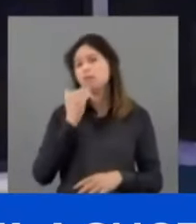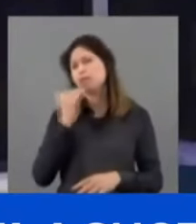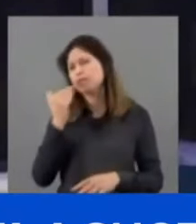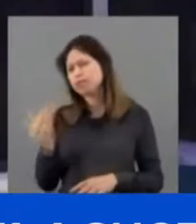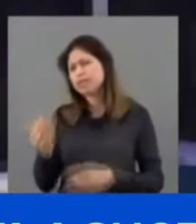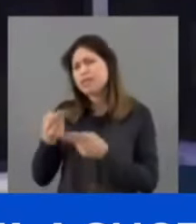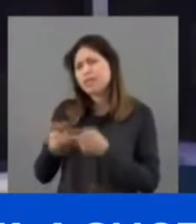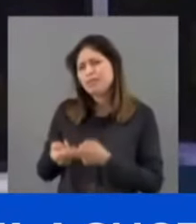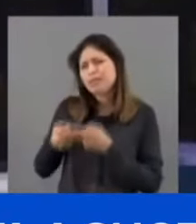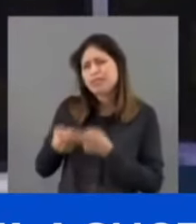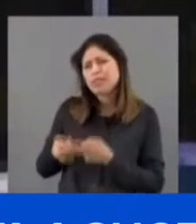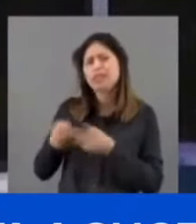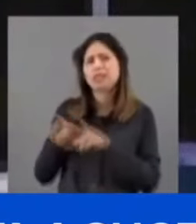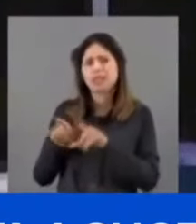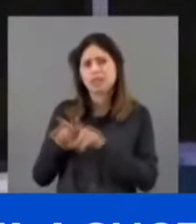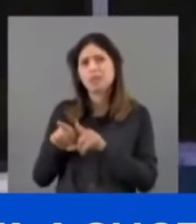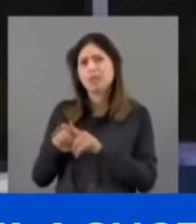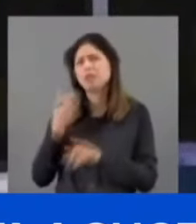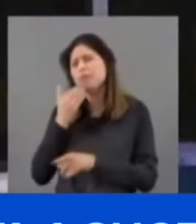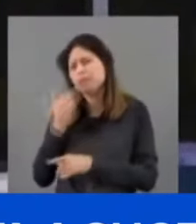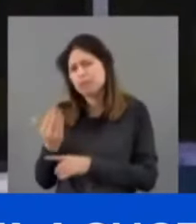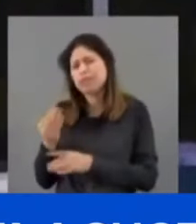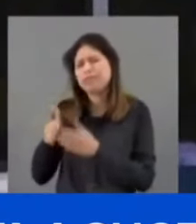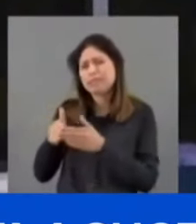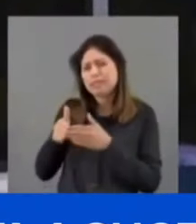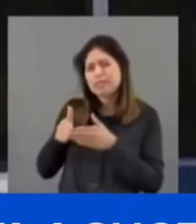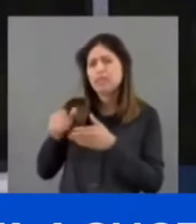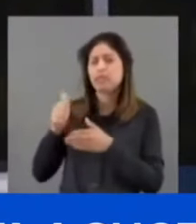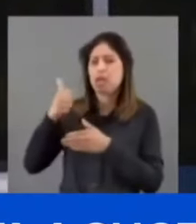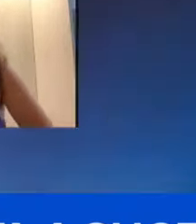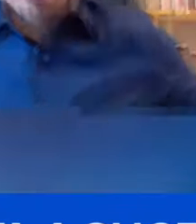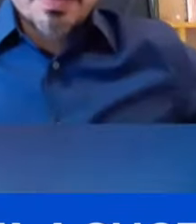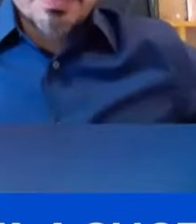ele vai criar um pouco menos de dificuldade para o Palácio do Planalto.